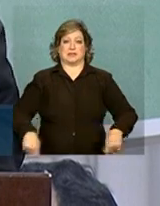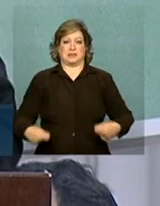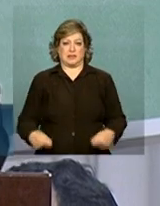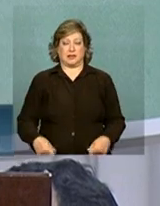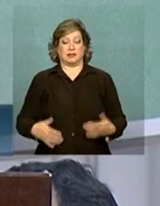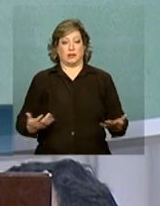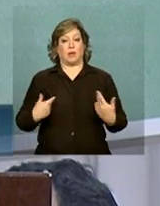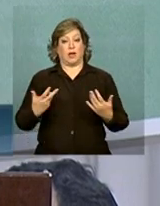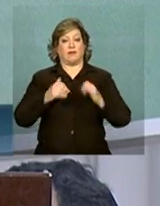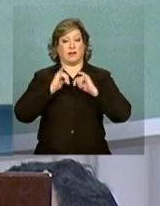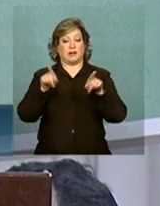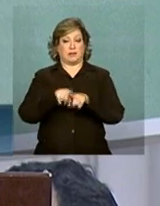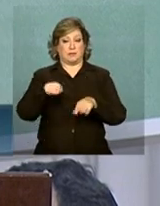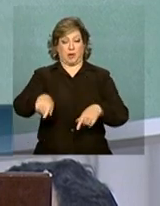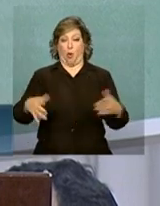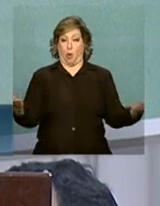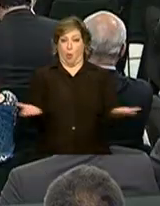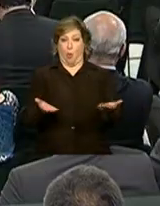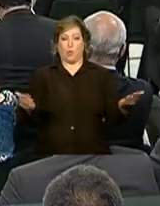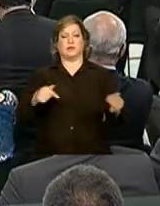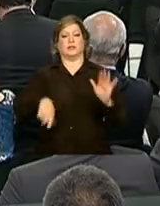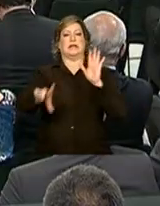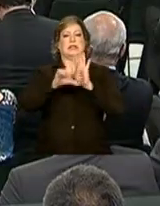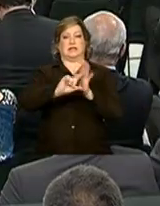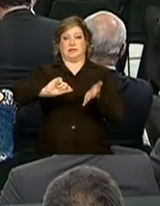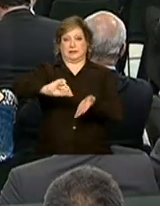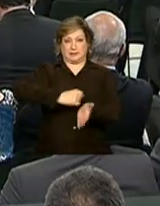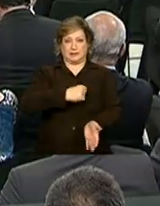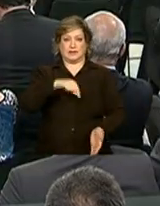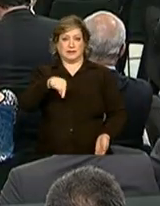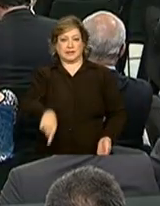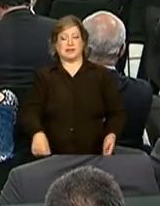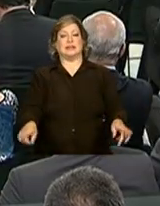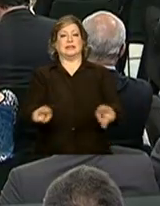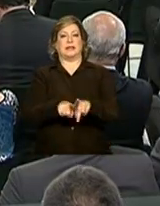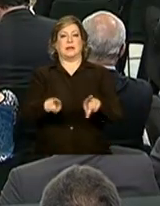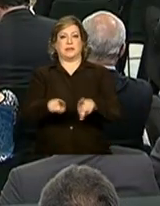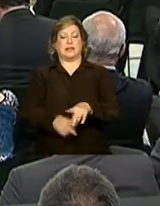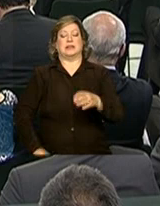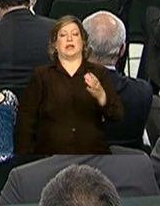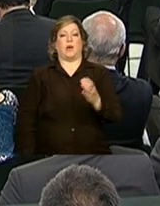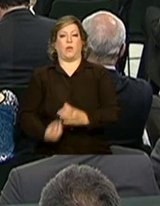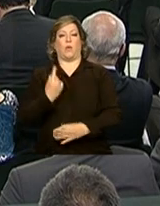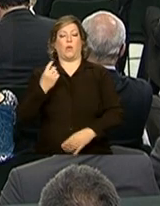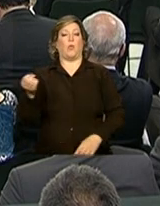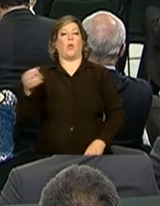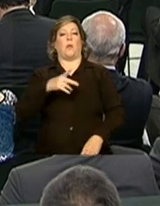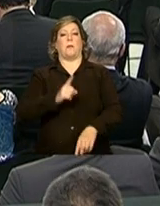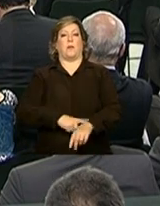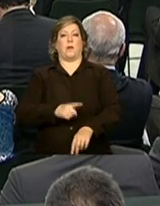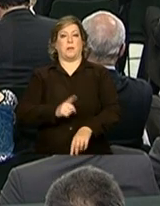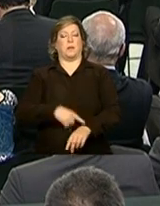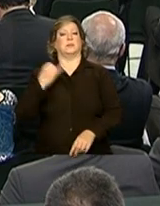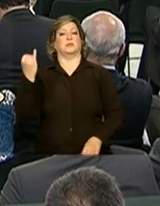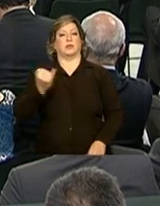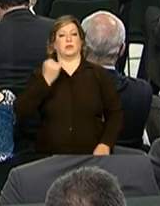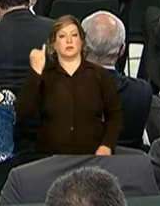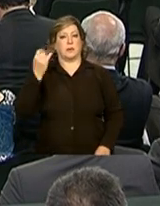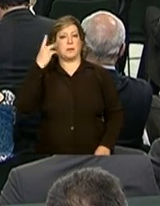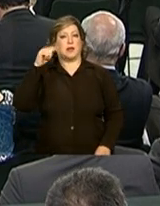a sanção, no dia de hoje, inaugura também um novo momento importante para